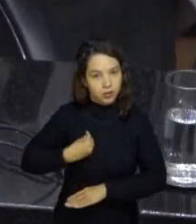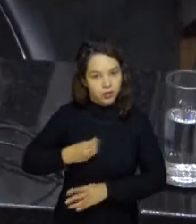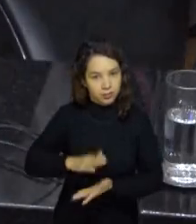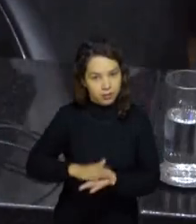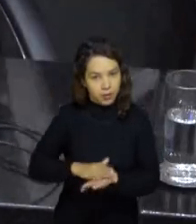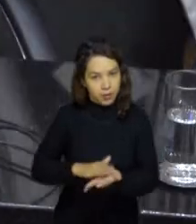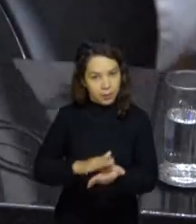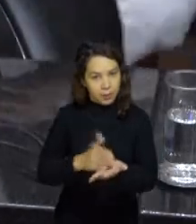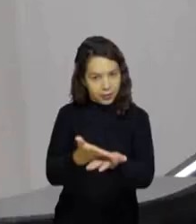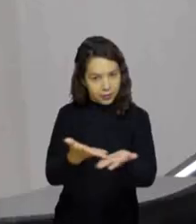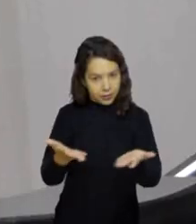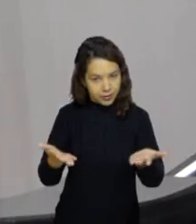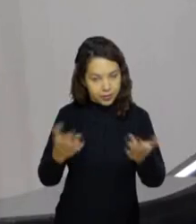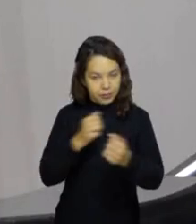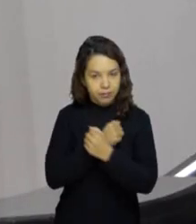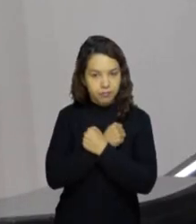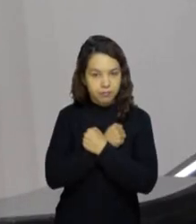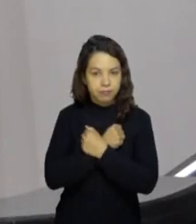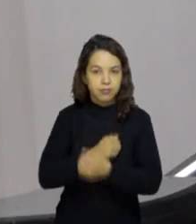grupo. Um forte abraço.